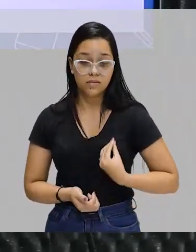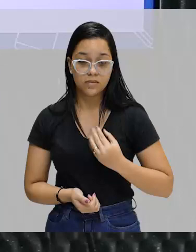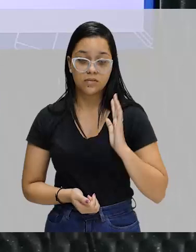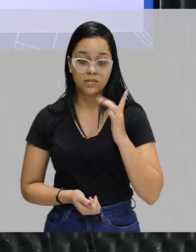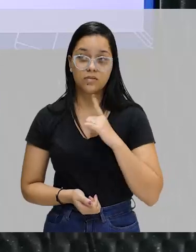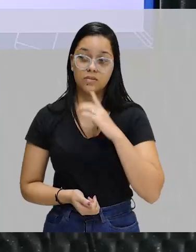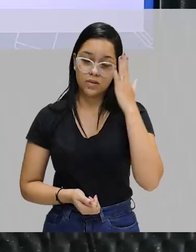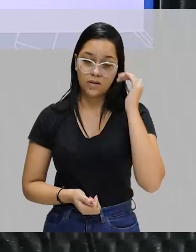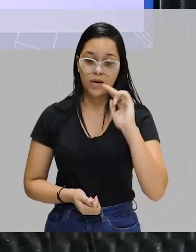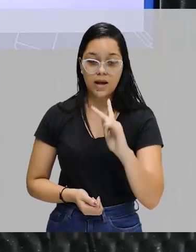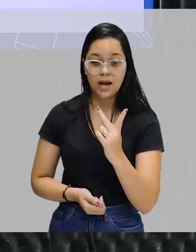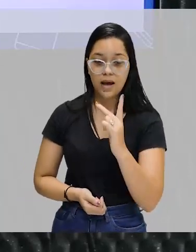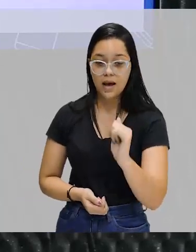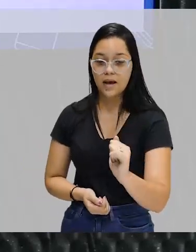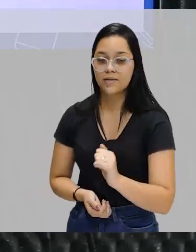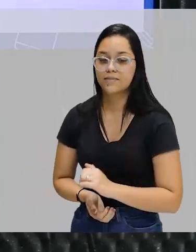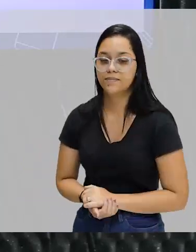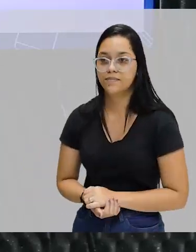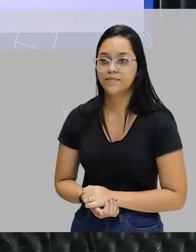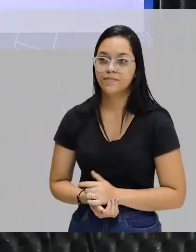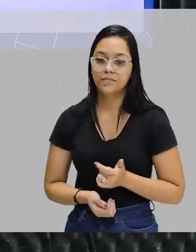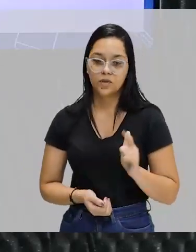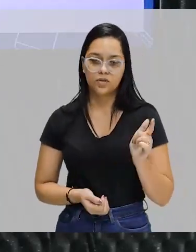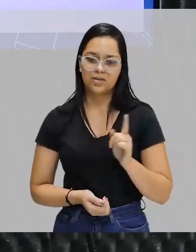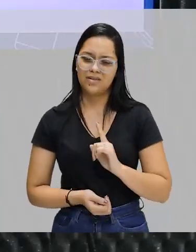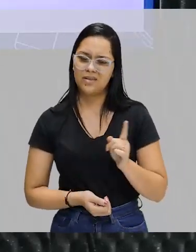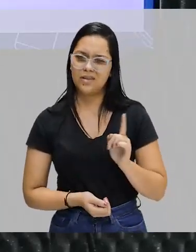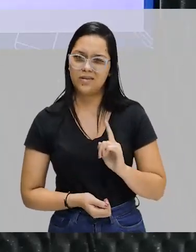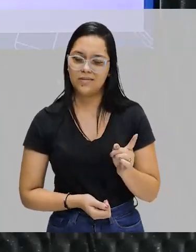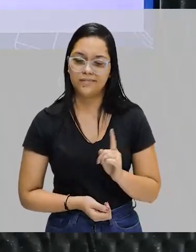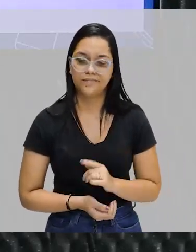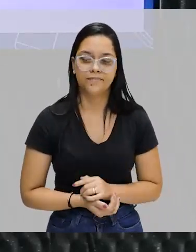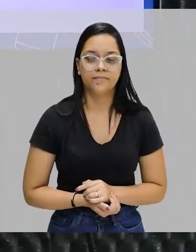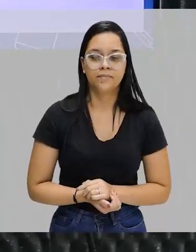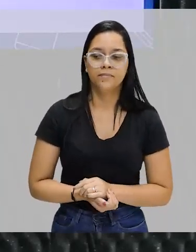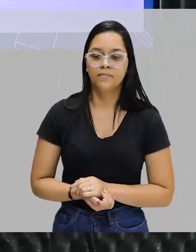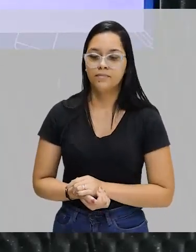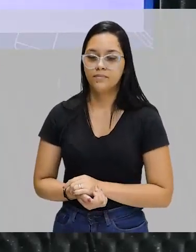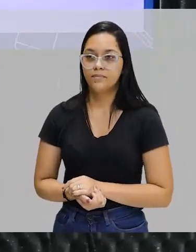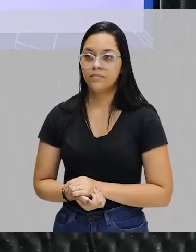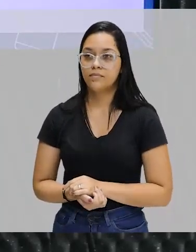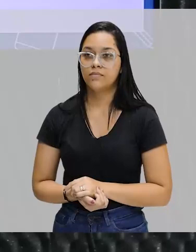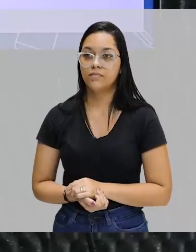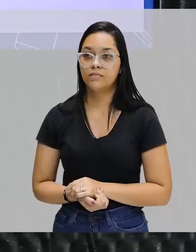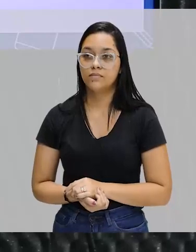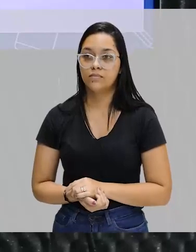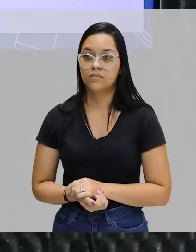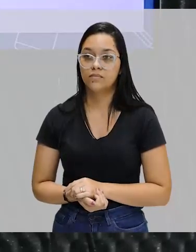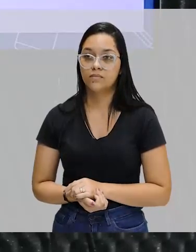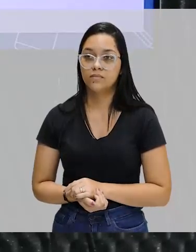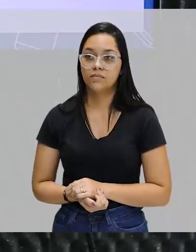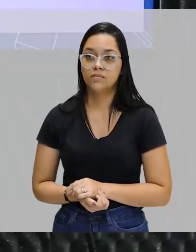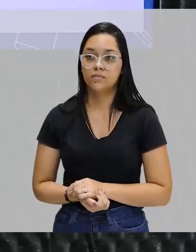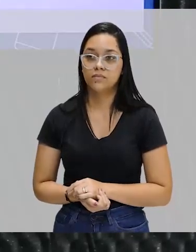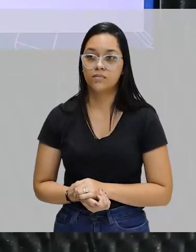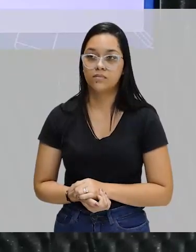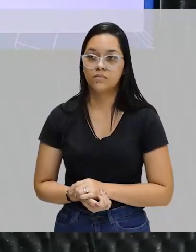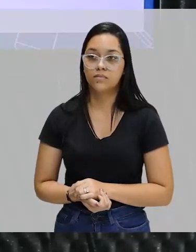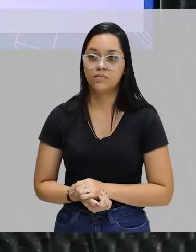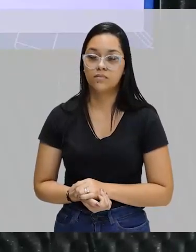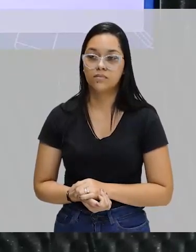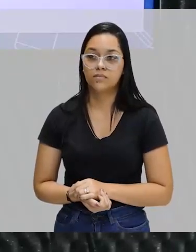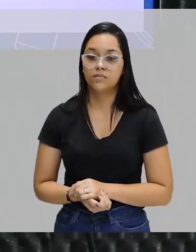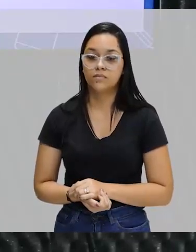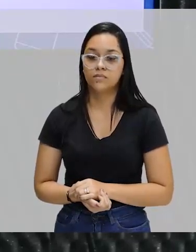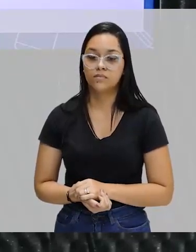haver, a gente já sabe que é com HA, né? O outro, o A sozinho não seria, né? Remeteria a uma questão de futuro, né? Não